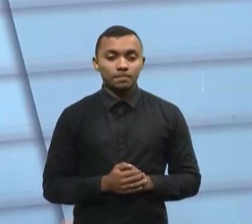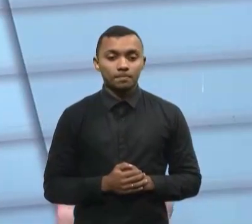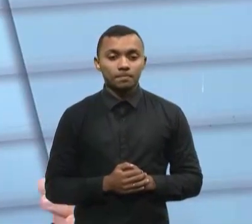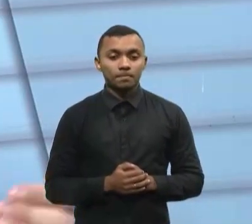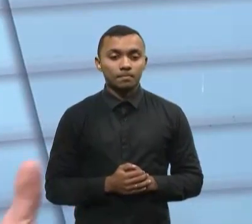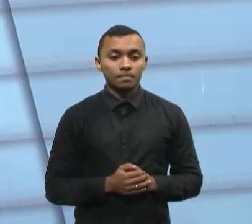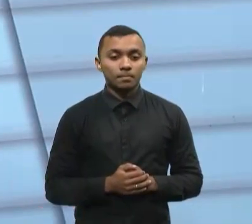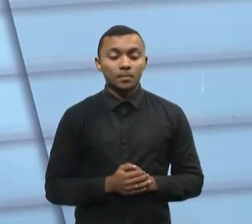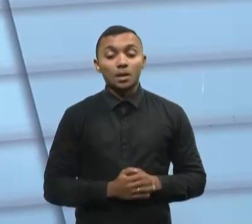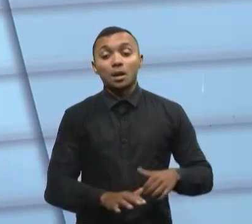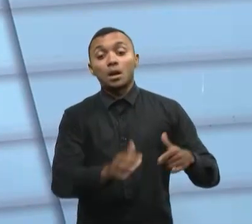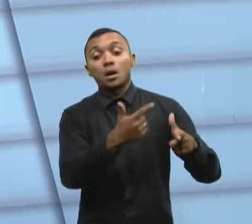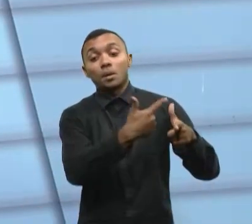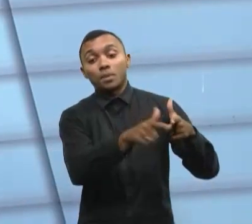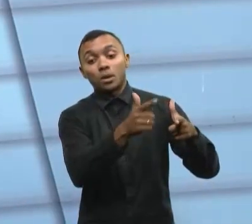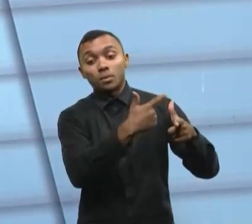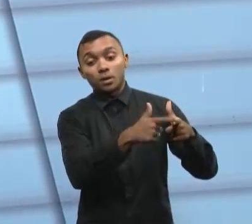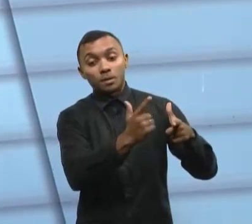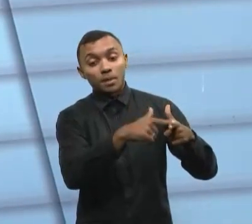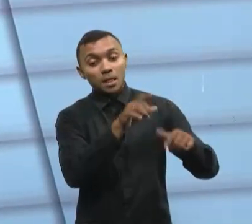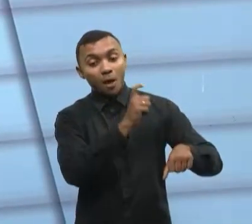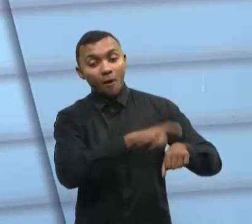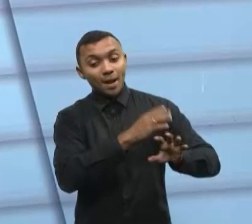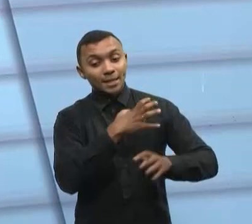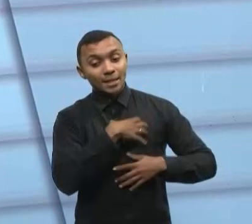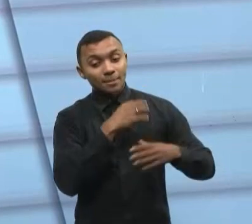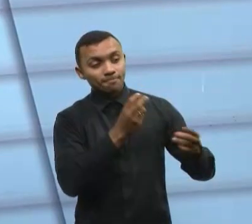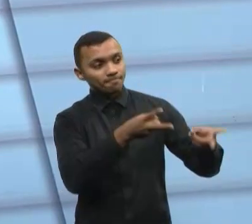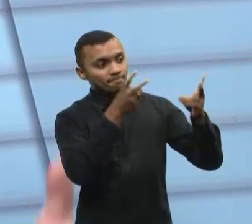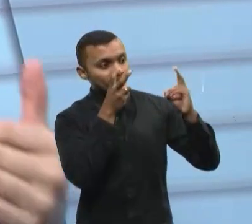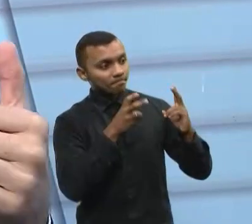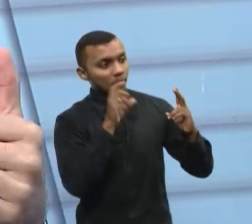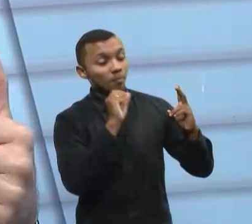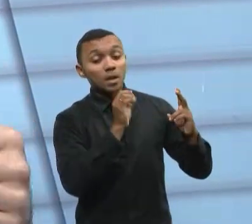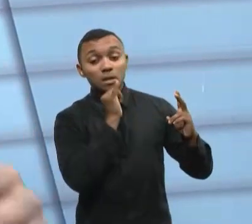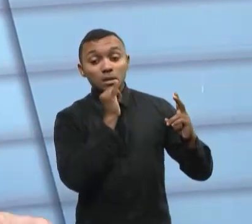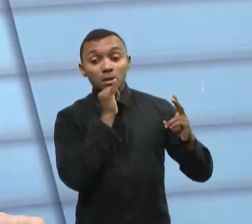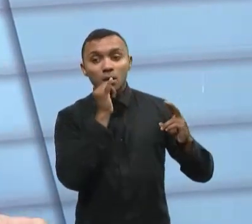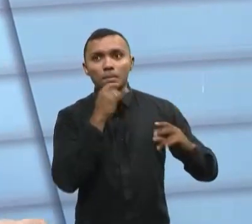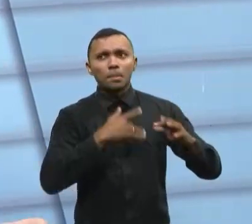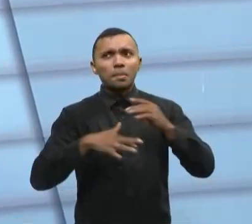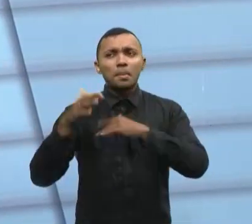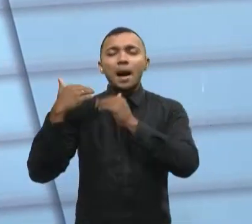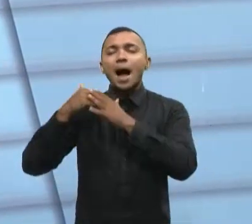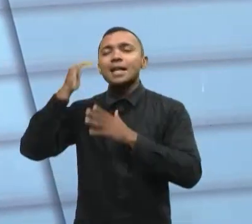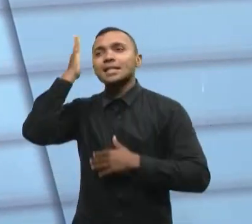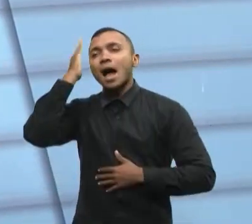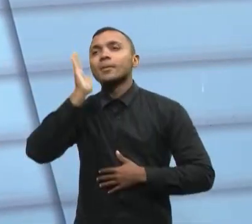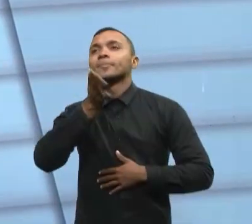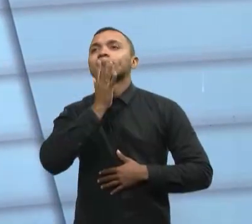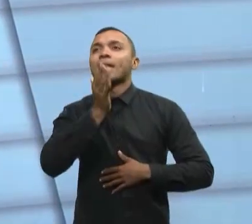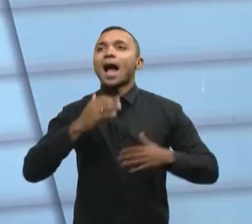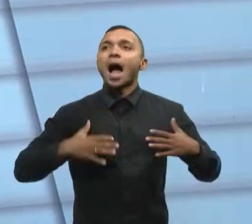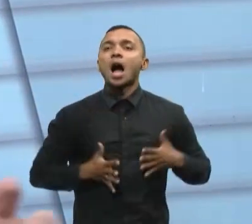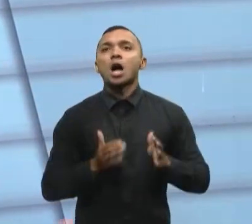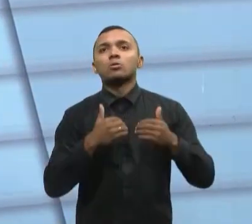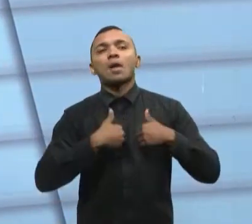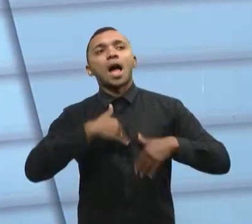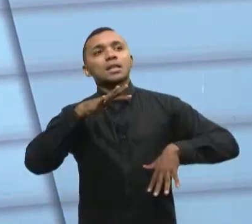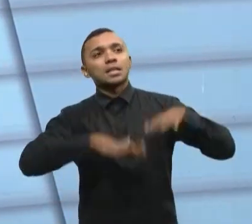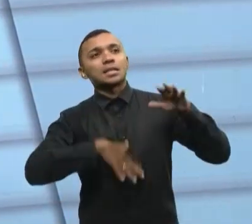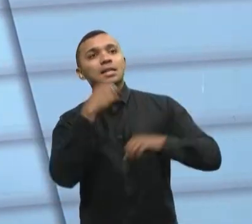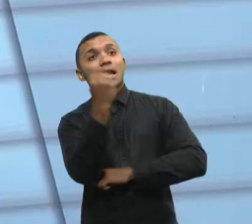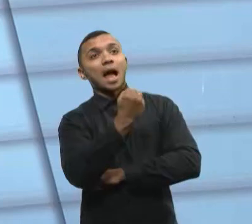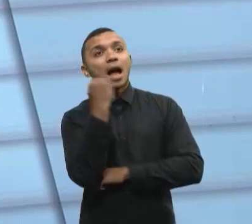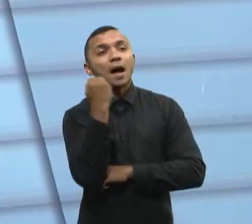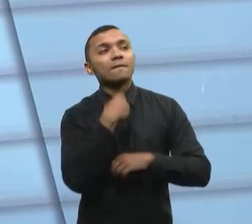principalmente nessa curva de ascendência diagnóstica. Ou seja, antigamente a gente entendia o autismo como, às vezes, mais graves, os casos mais